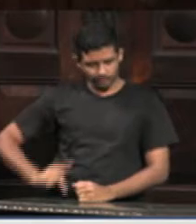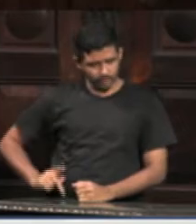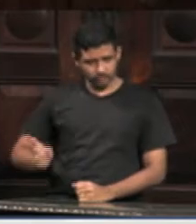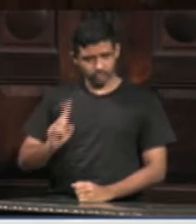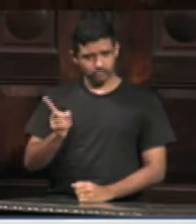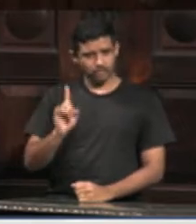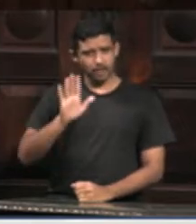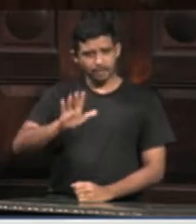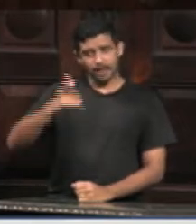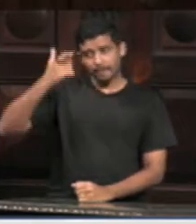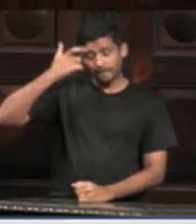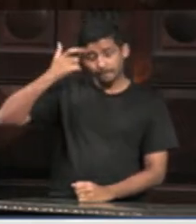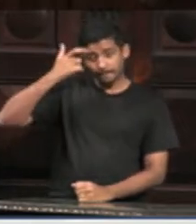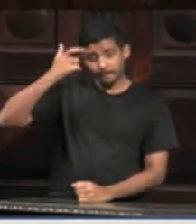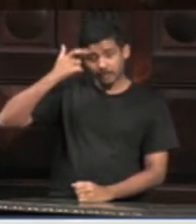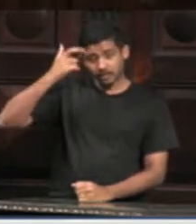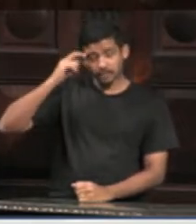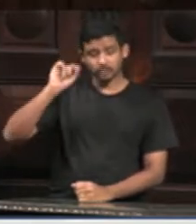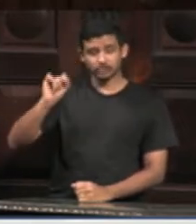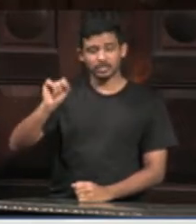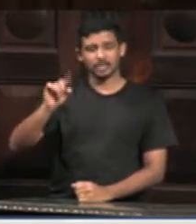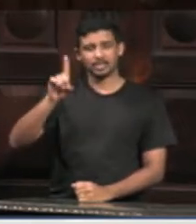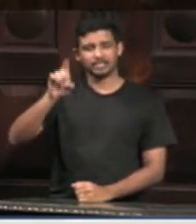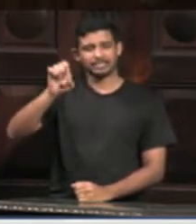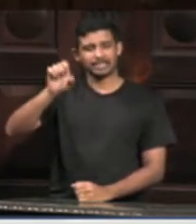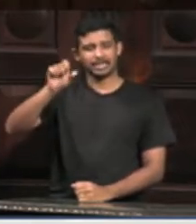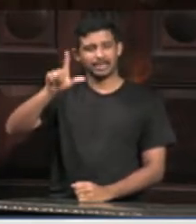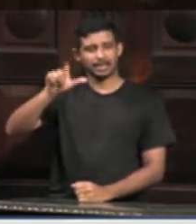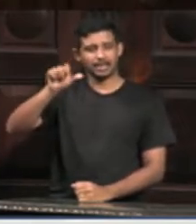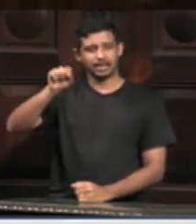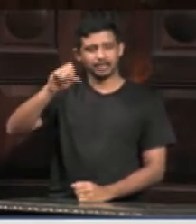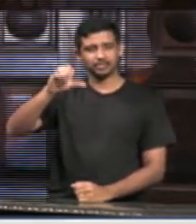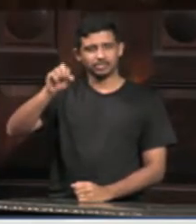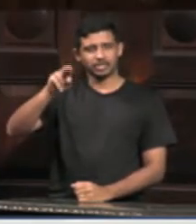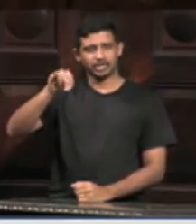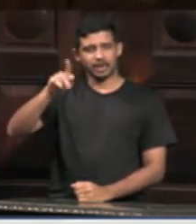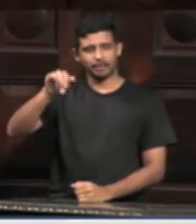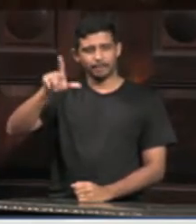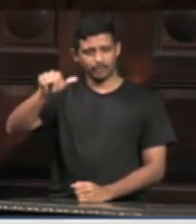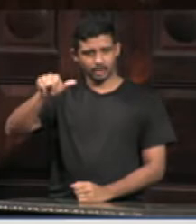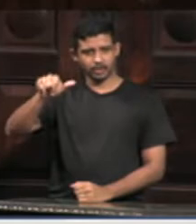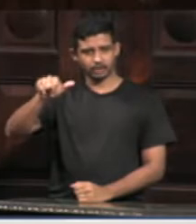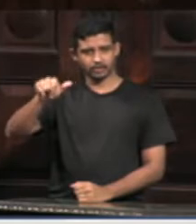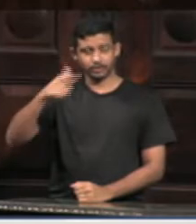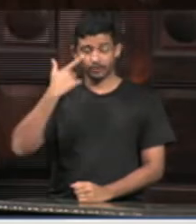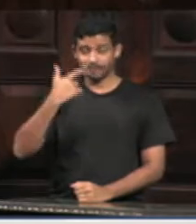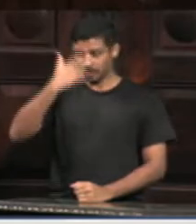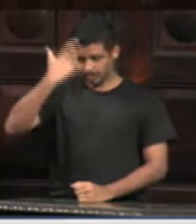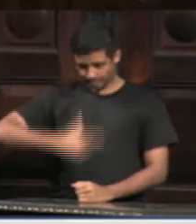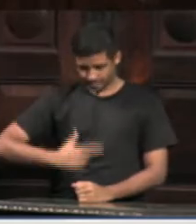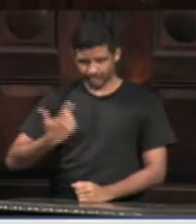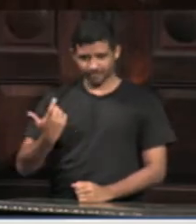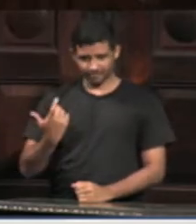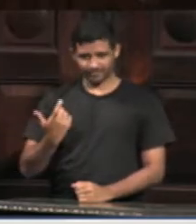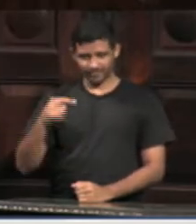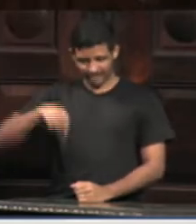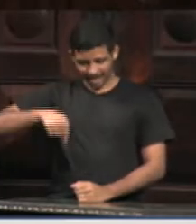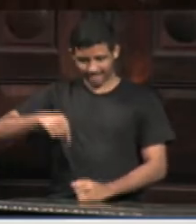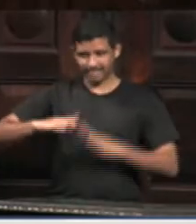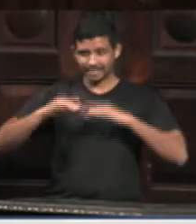questões de Estado. E pelo perfil desta